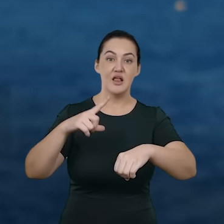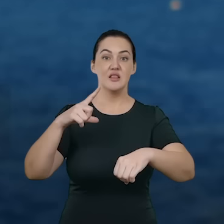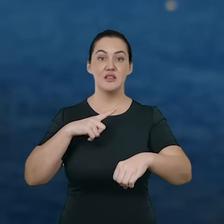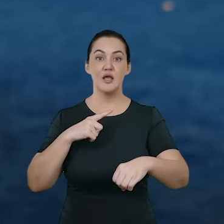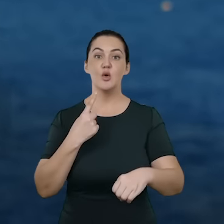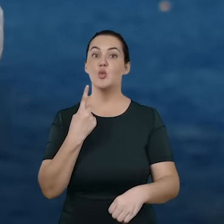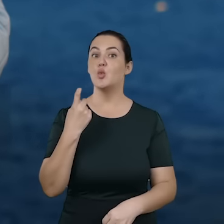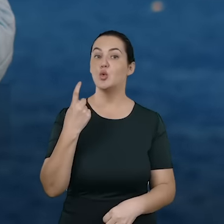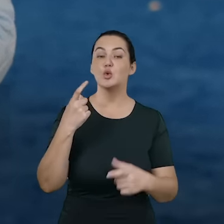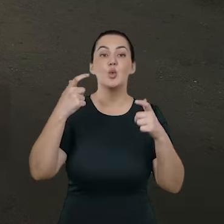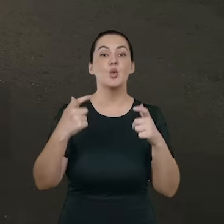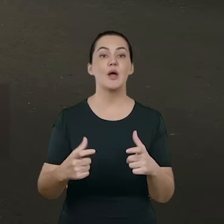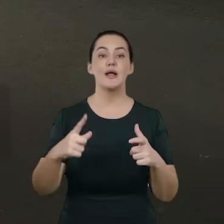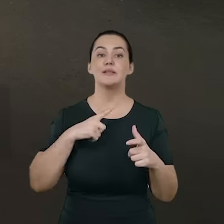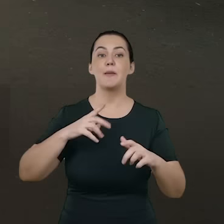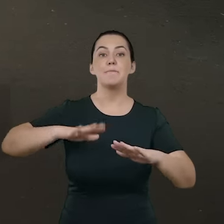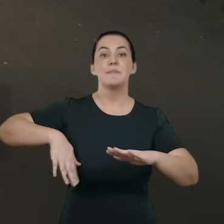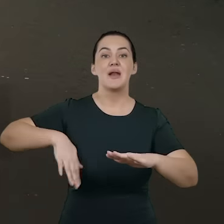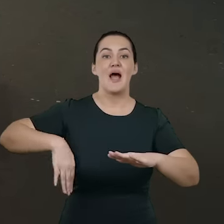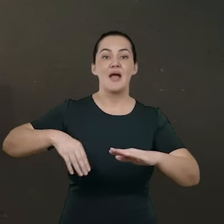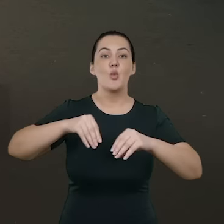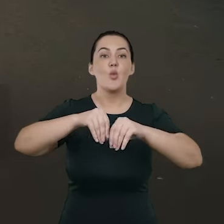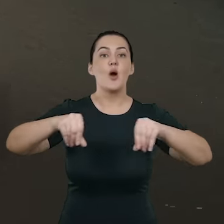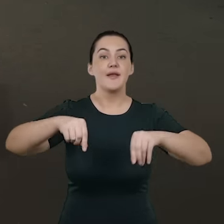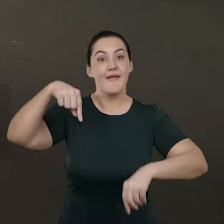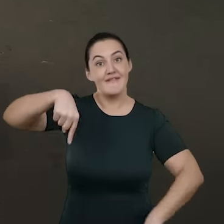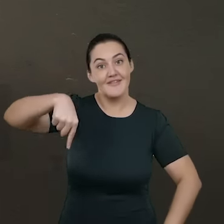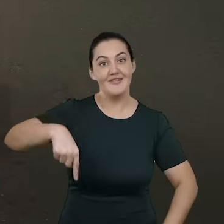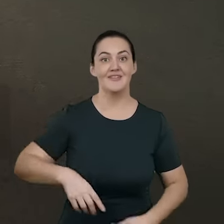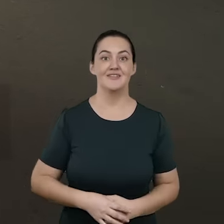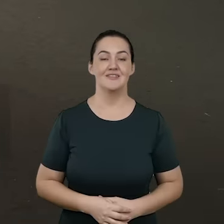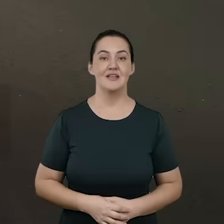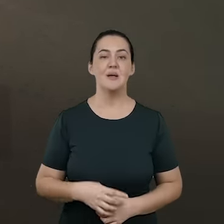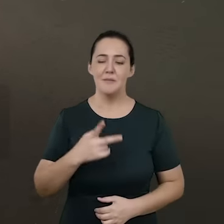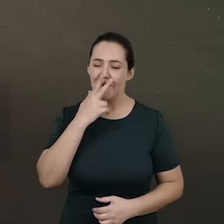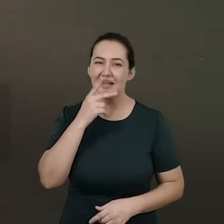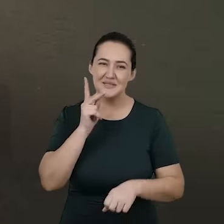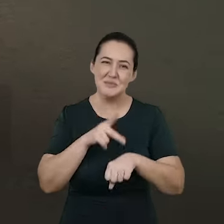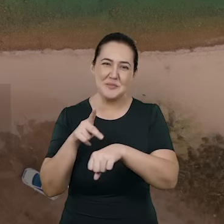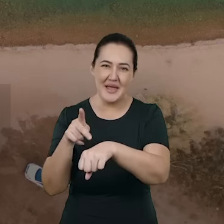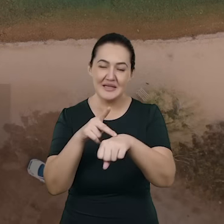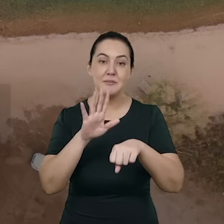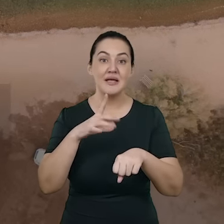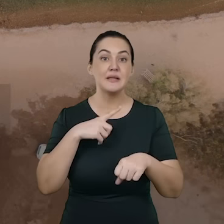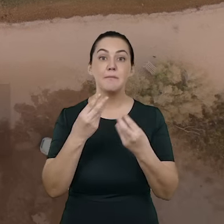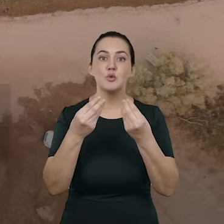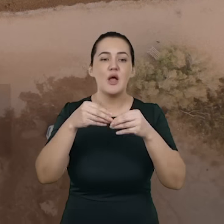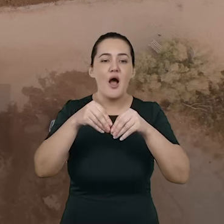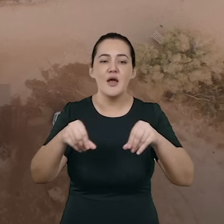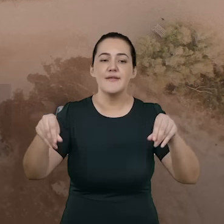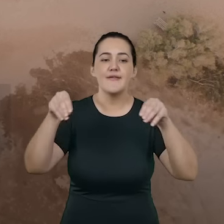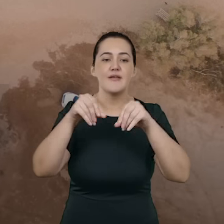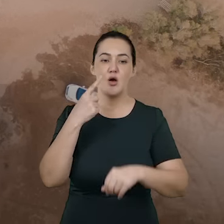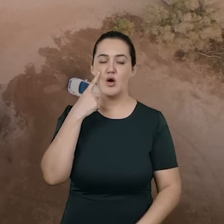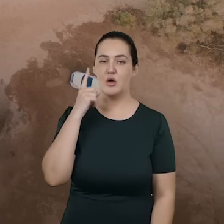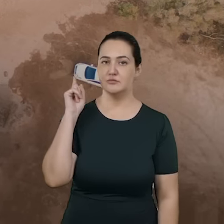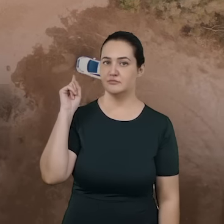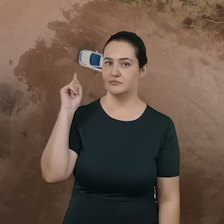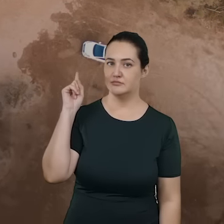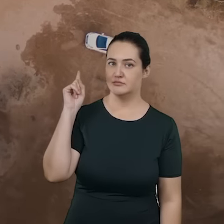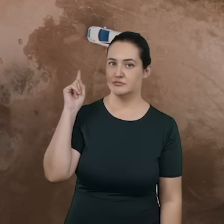com areia é esse aqui. Eu sei que você está vendo mais pedrinhas, mas há muita areia aqui. É porque, lógico, que com o tempo, uma parte aqui foi